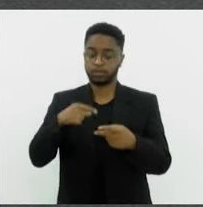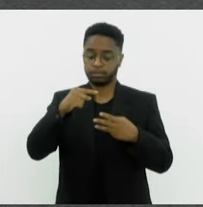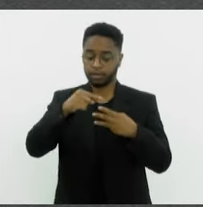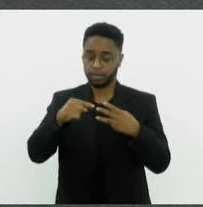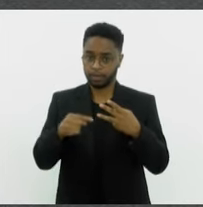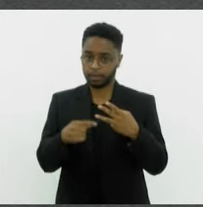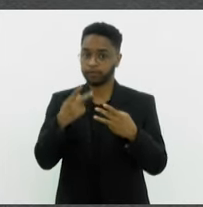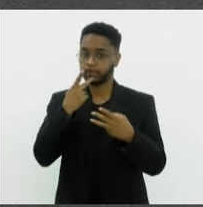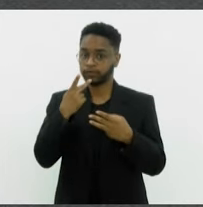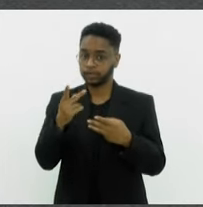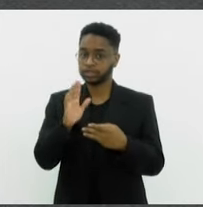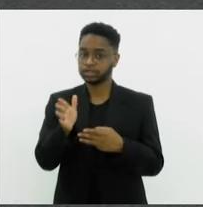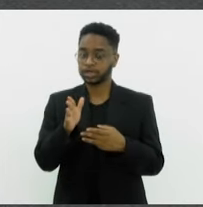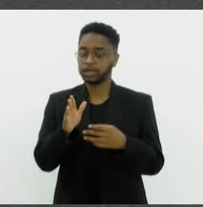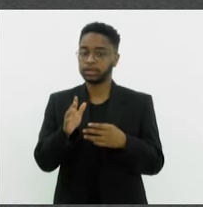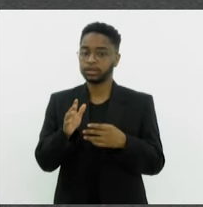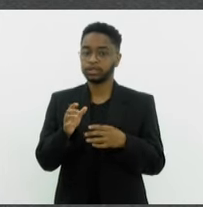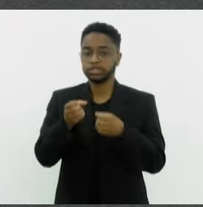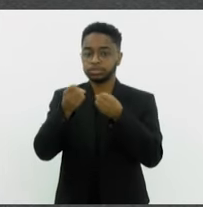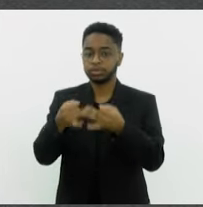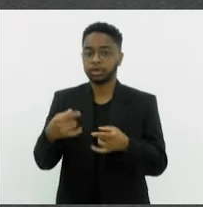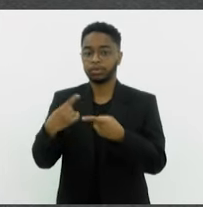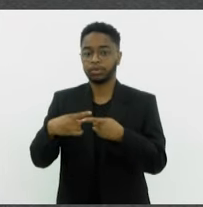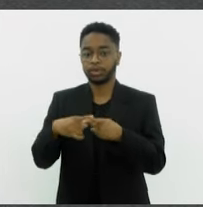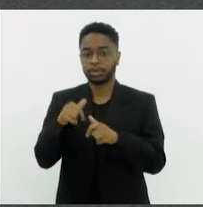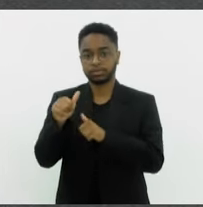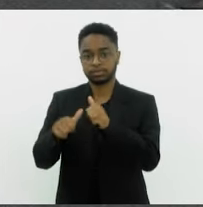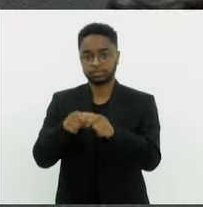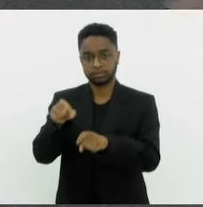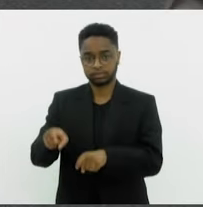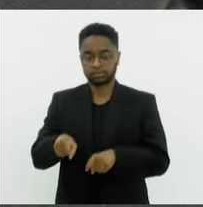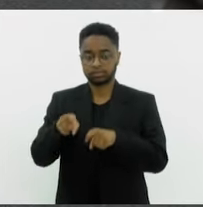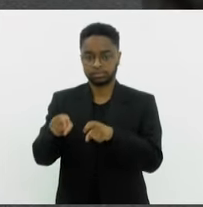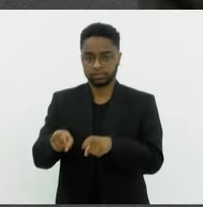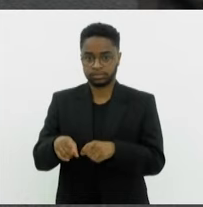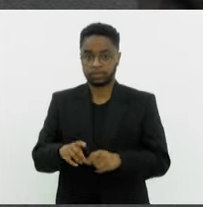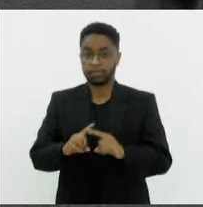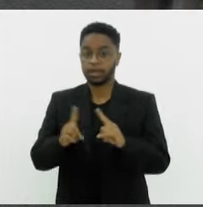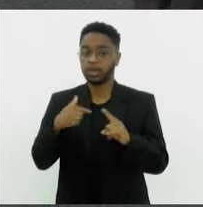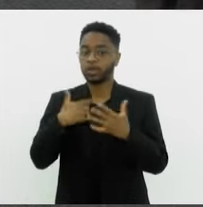justificado a defesa da reforma agrária enquanto luta. Mas eu quero também